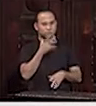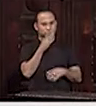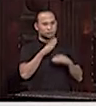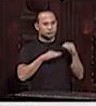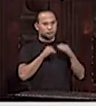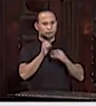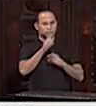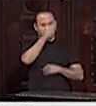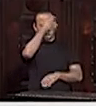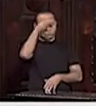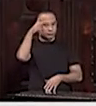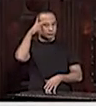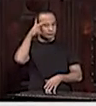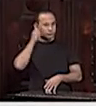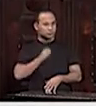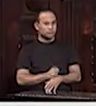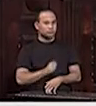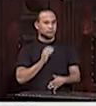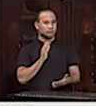nos processos de investimento.